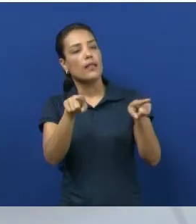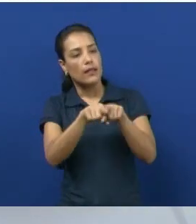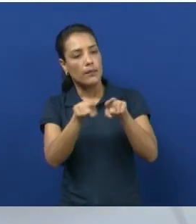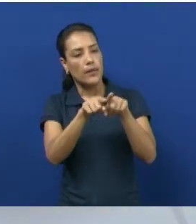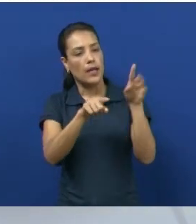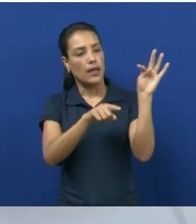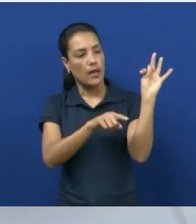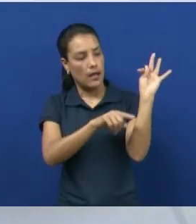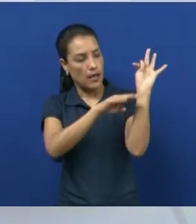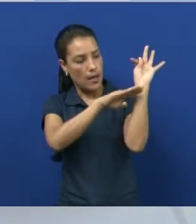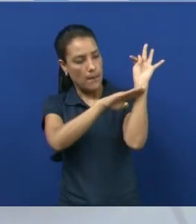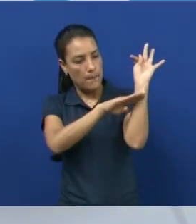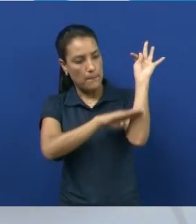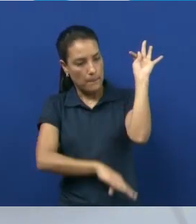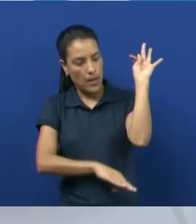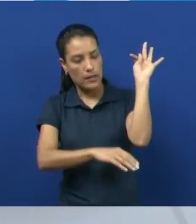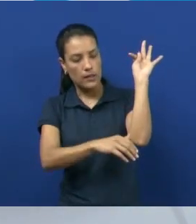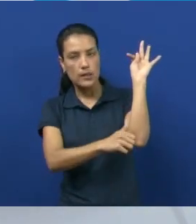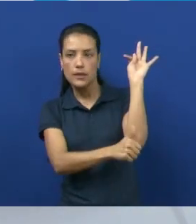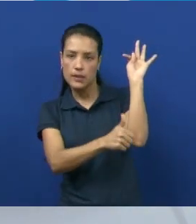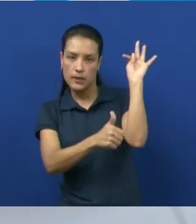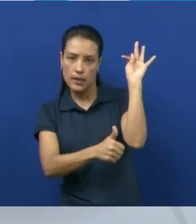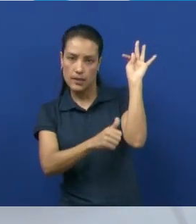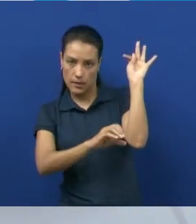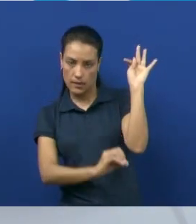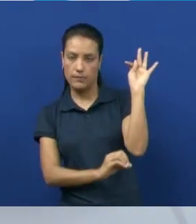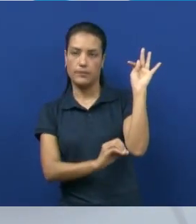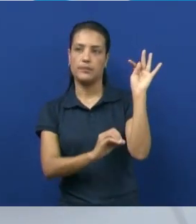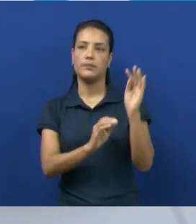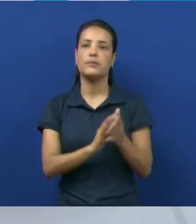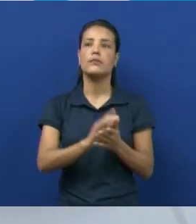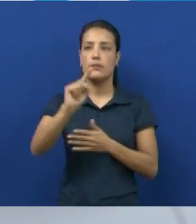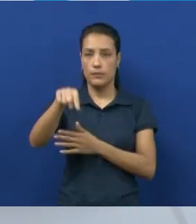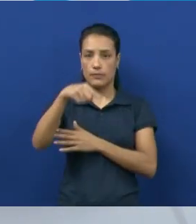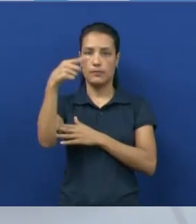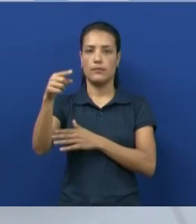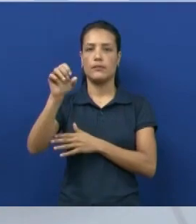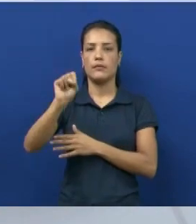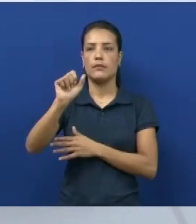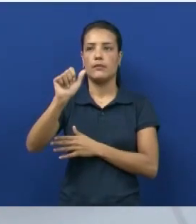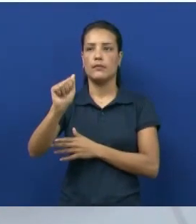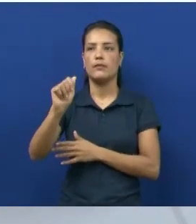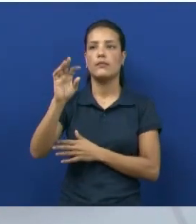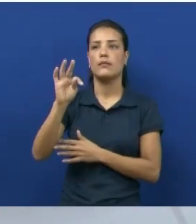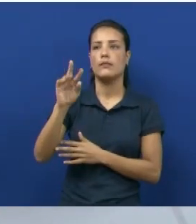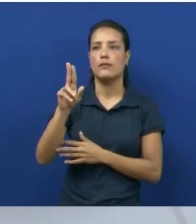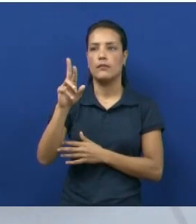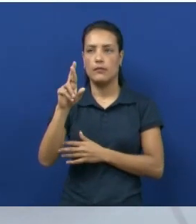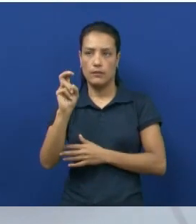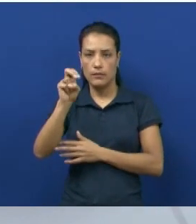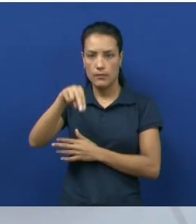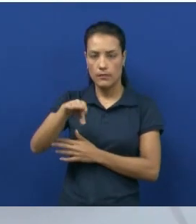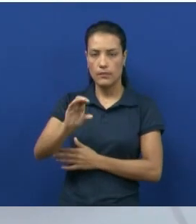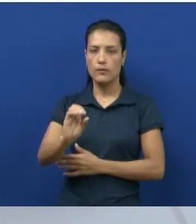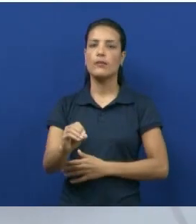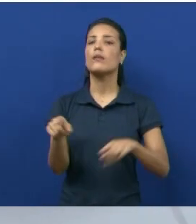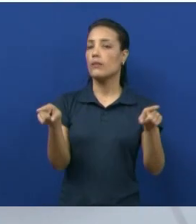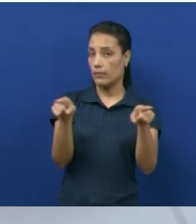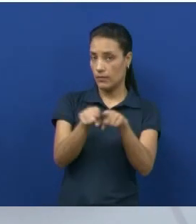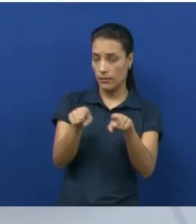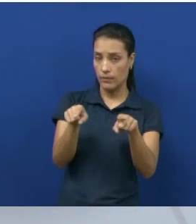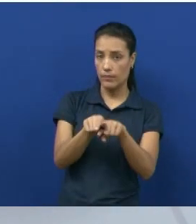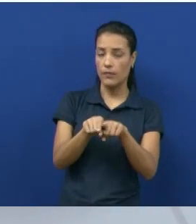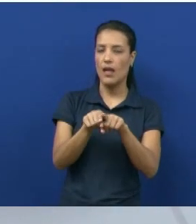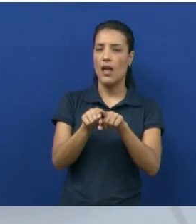menos 110 graus. Depois de Júpiter, a gente tem Saturno. Saturno também é um